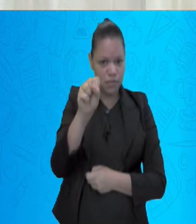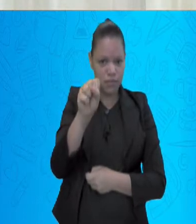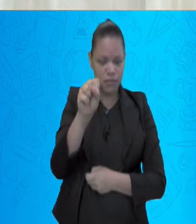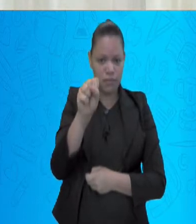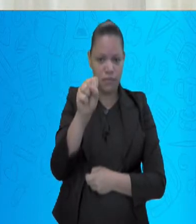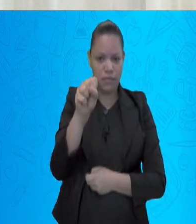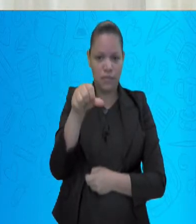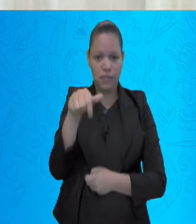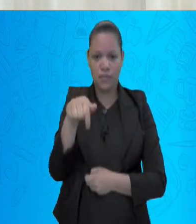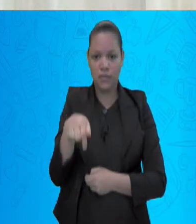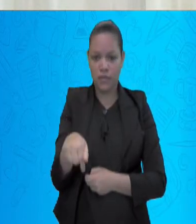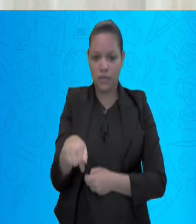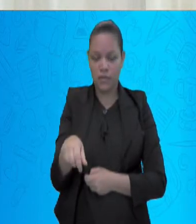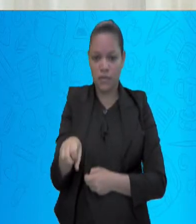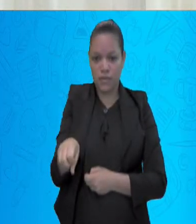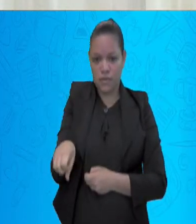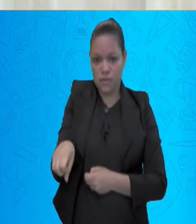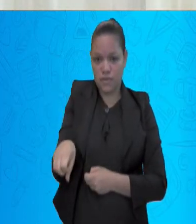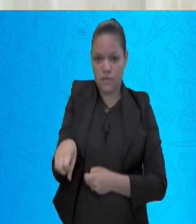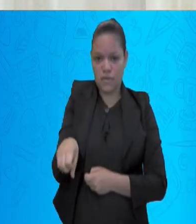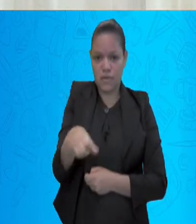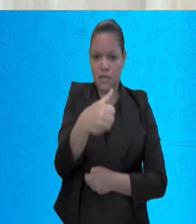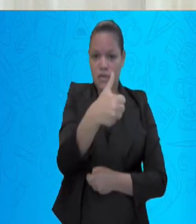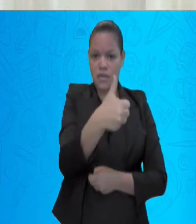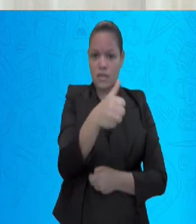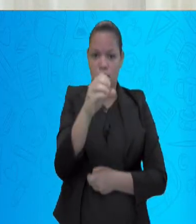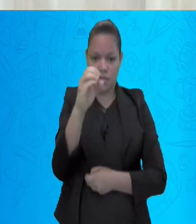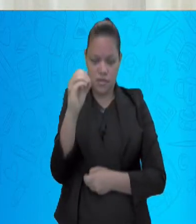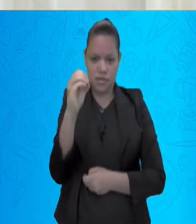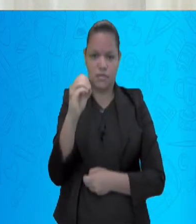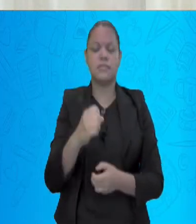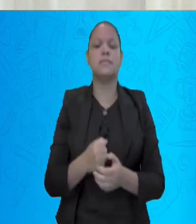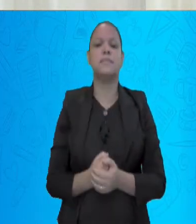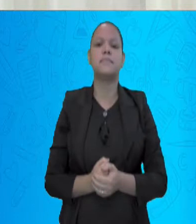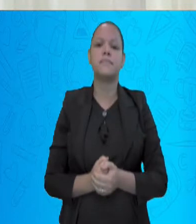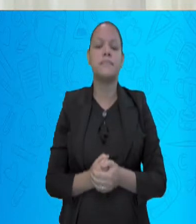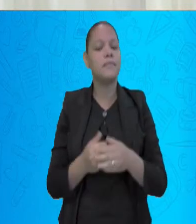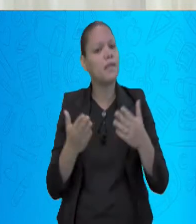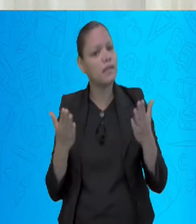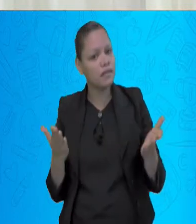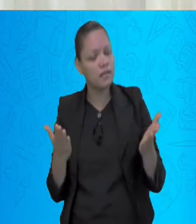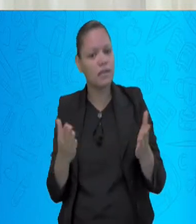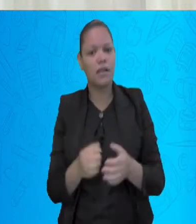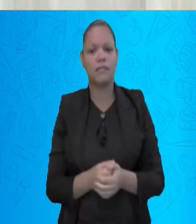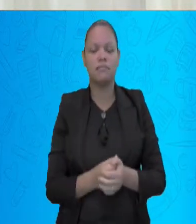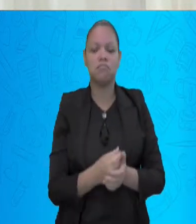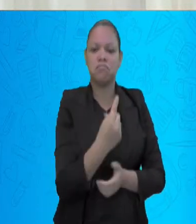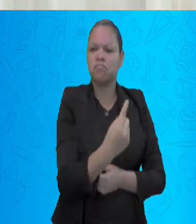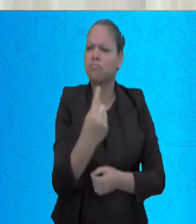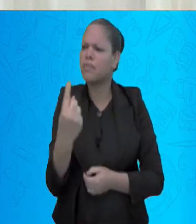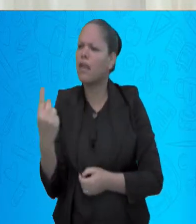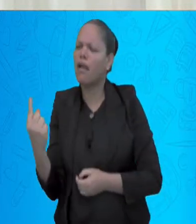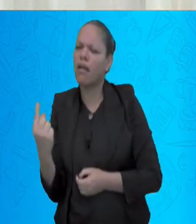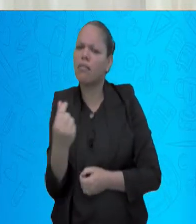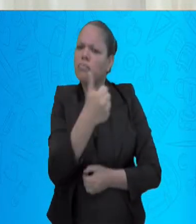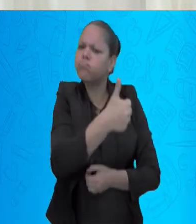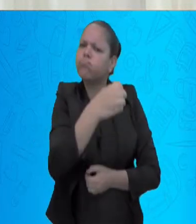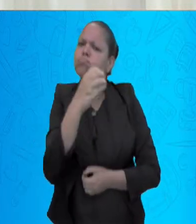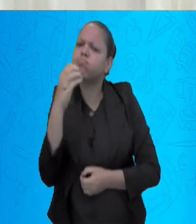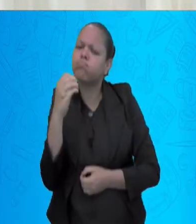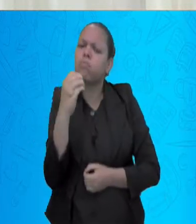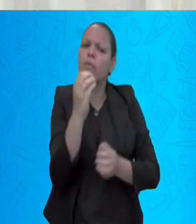8, 9, 10. Então, a cada 10 grupos, né,